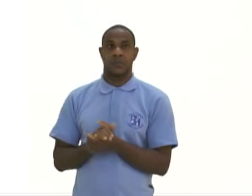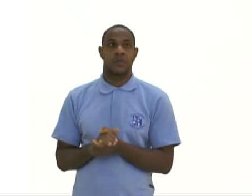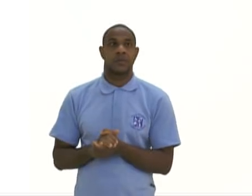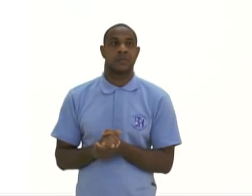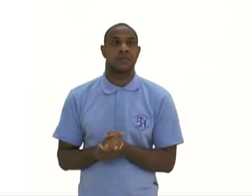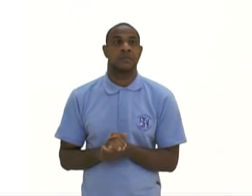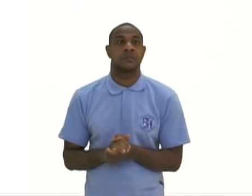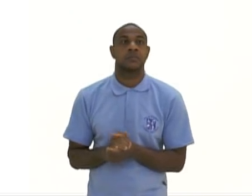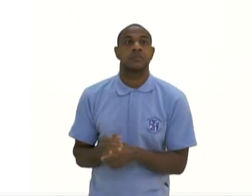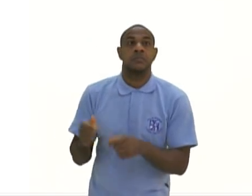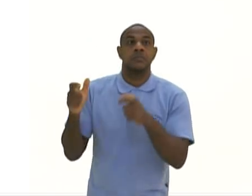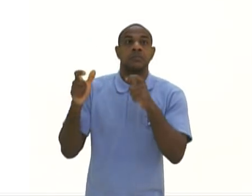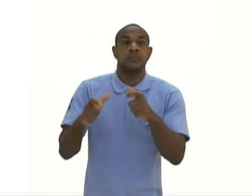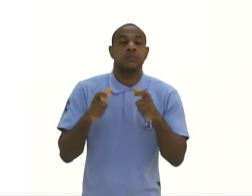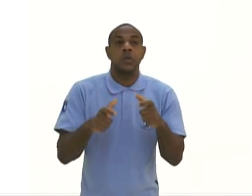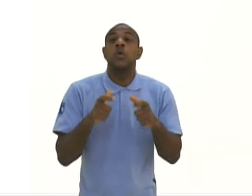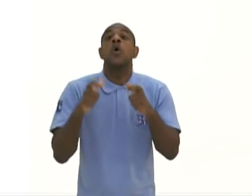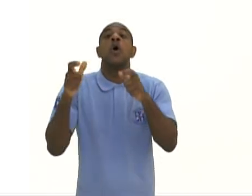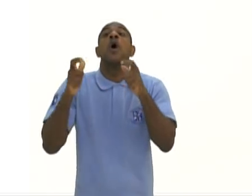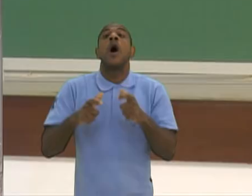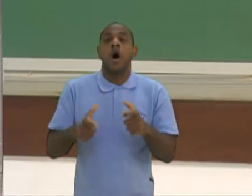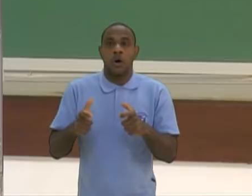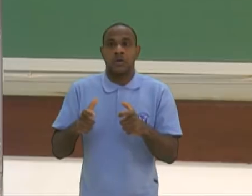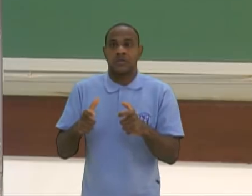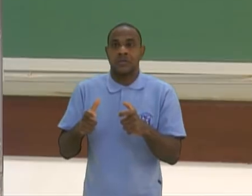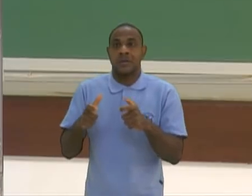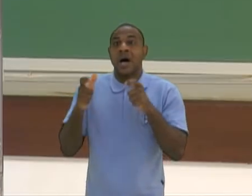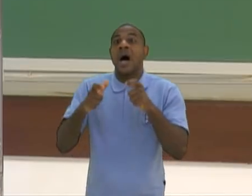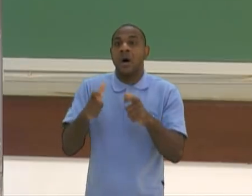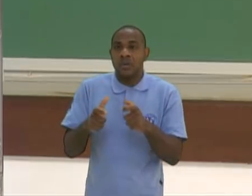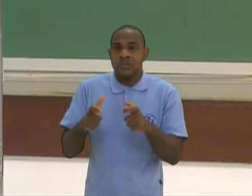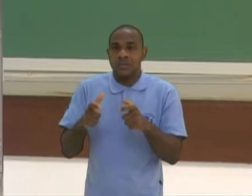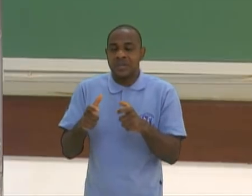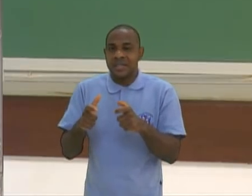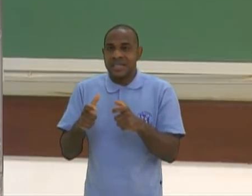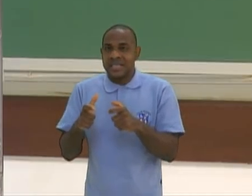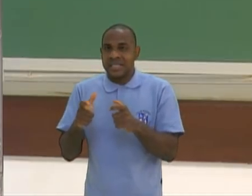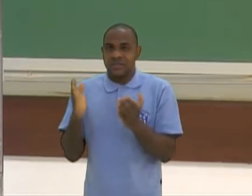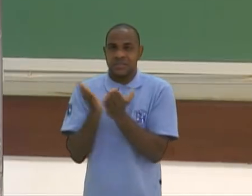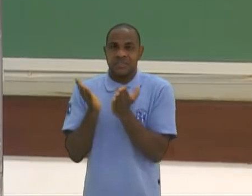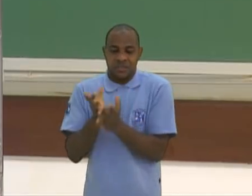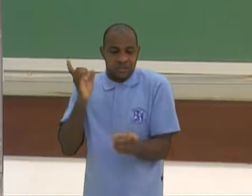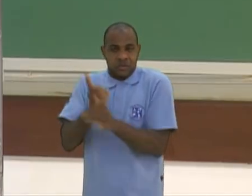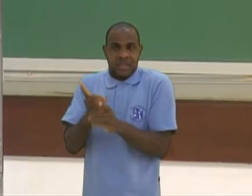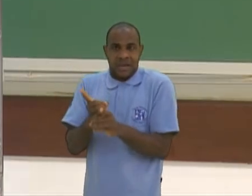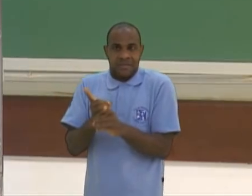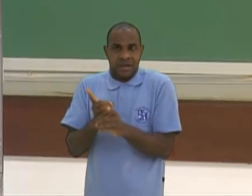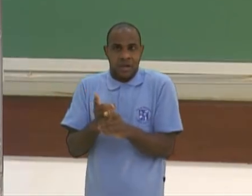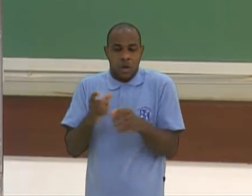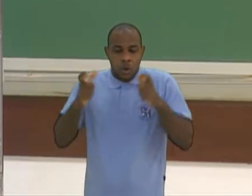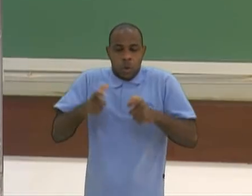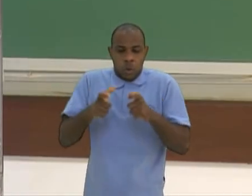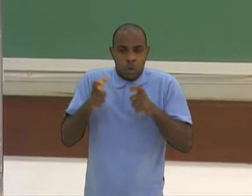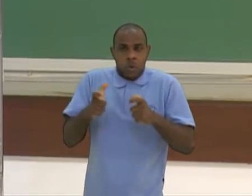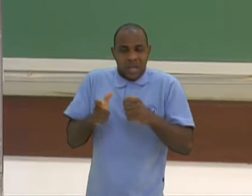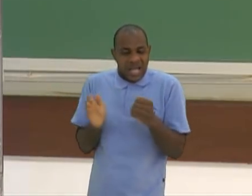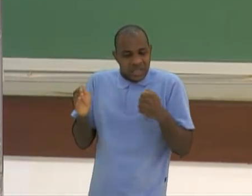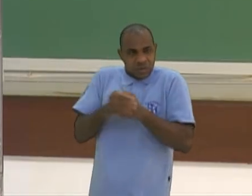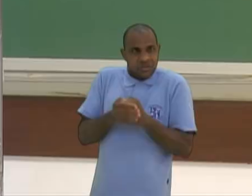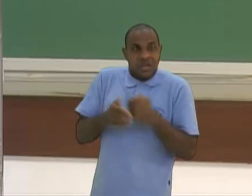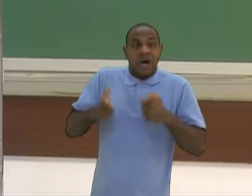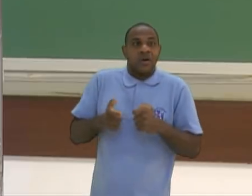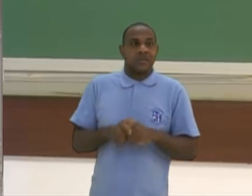local secreto onde os primeiros cristãos se encontravam. Letra A, catapultas. Não faça isso. Letra B,